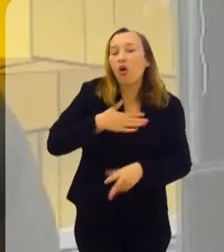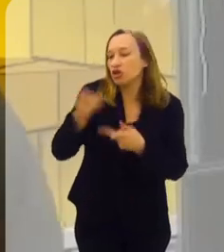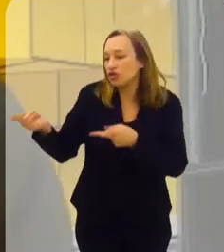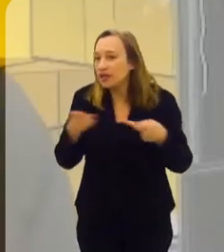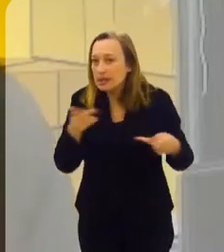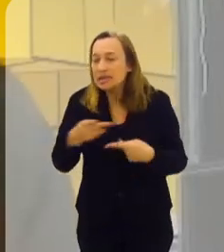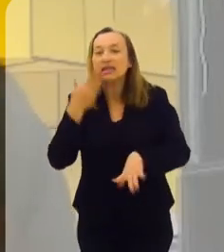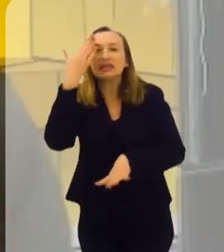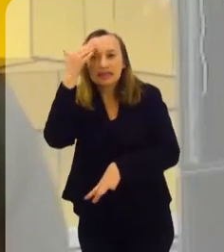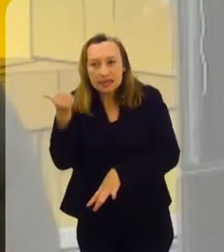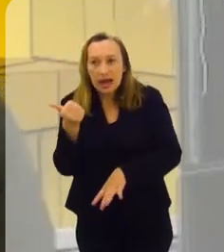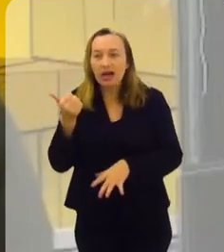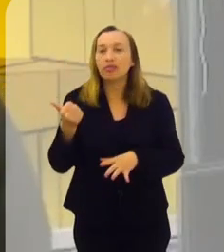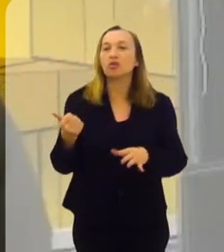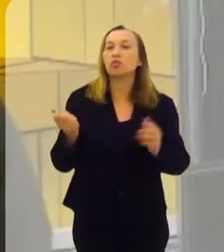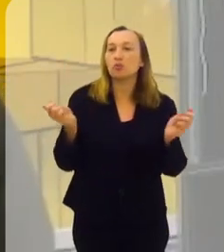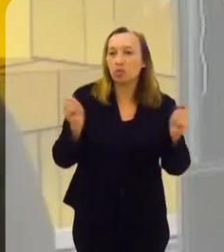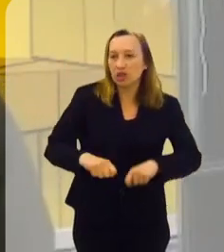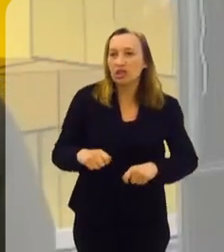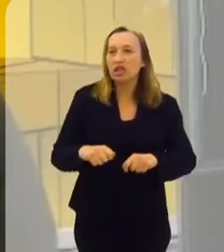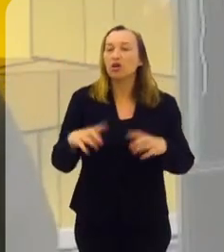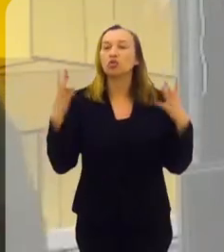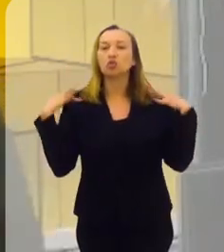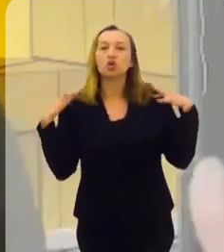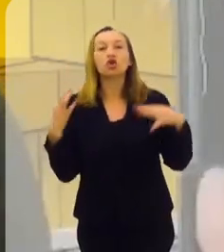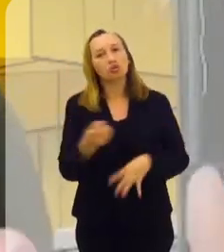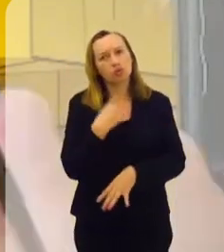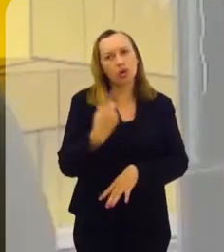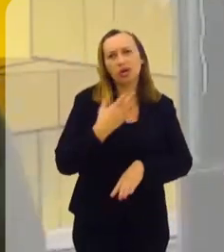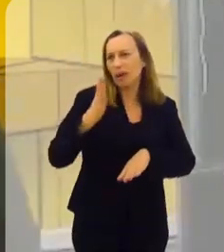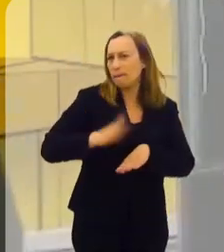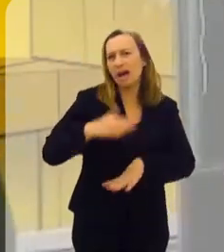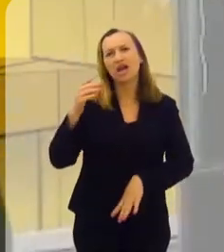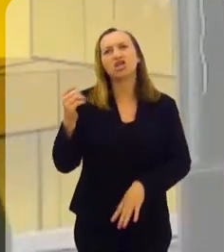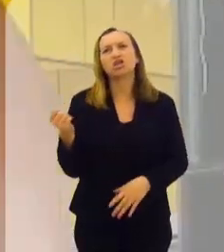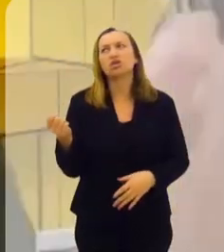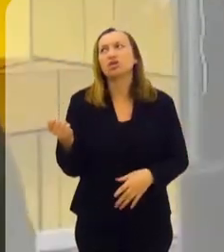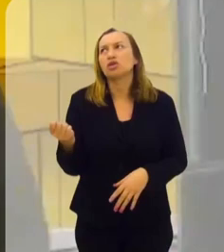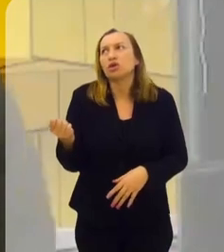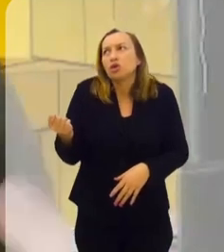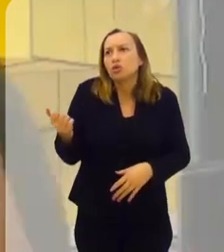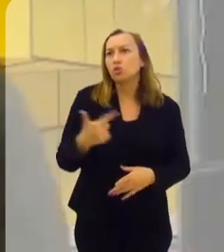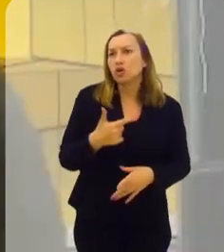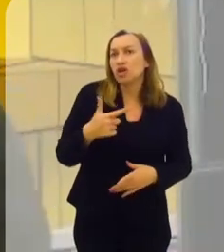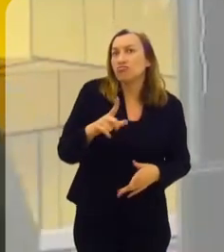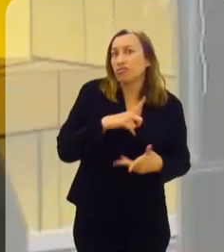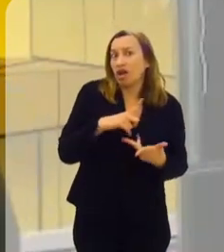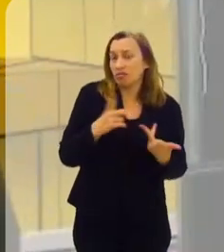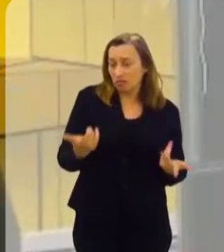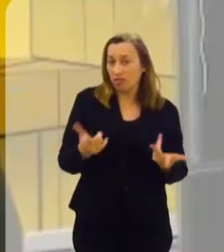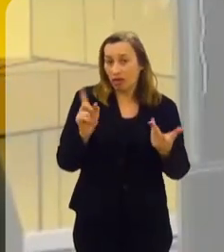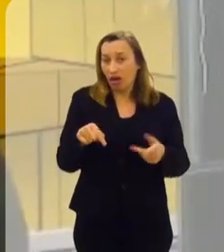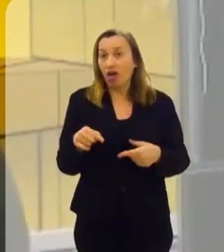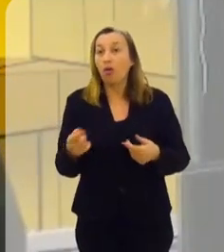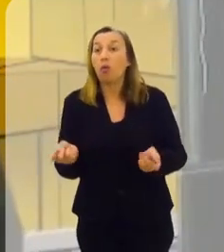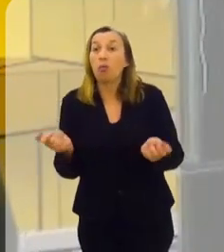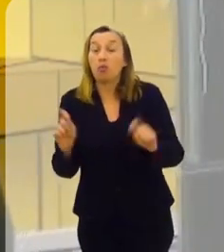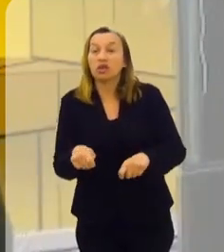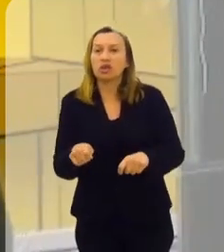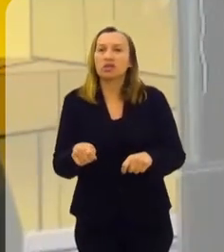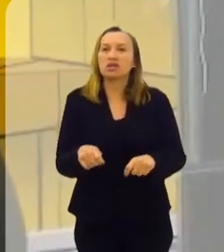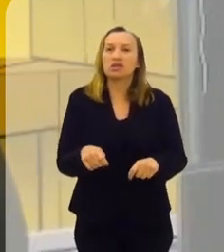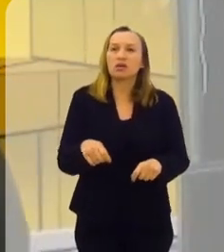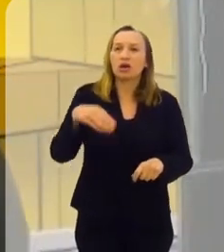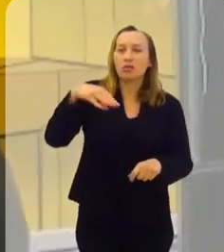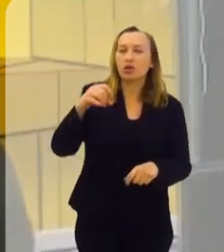quem gosta e visita, a gente sabe que o potencial de turismo nosso é muito maior, por exemplo, do que o que a gente tem, né? O